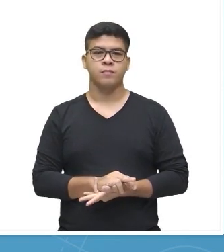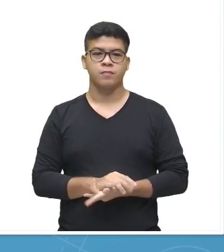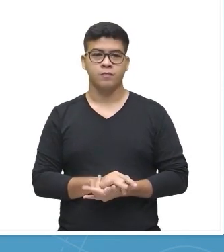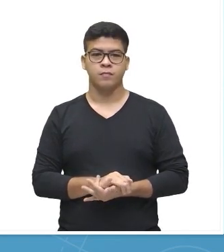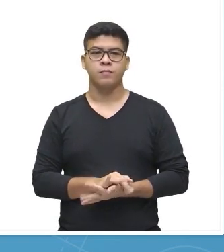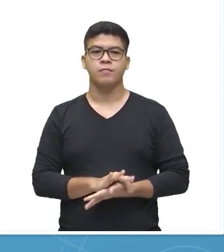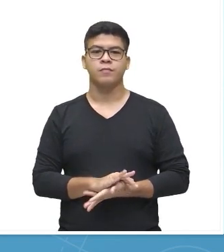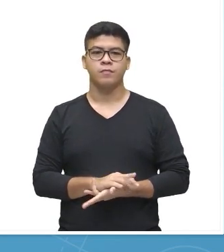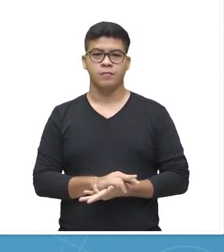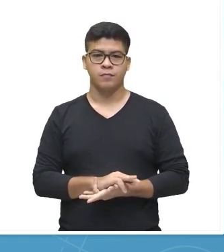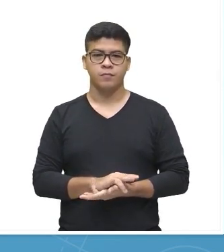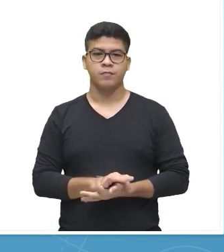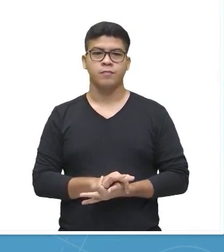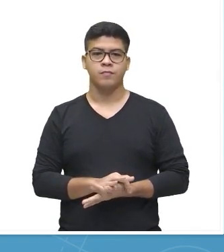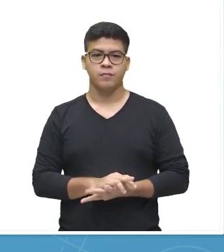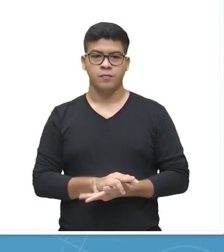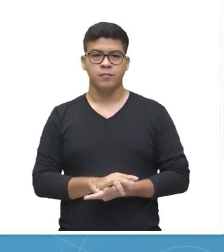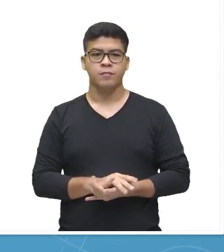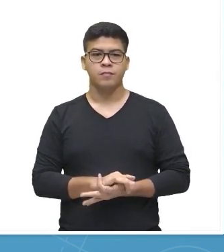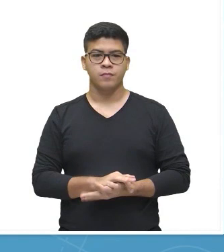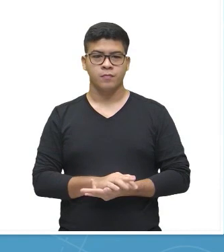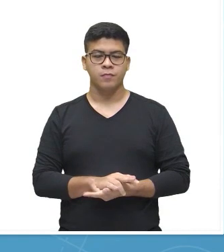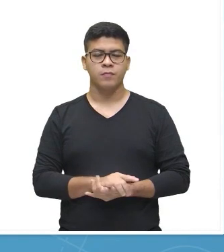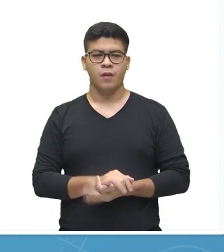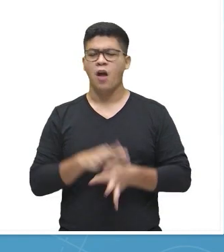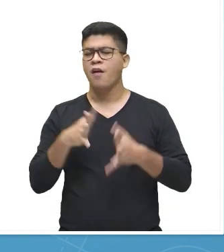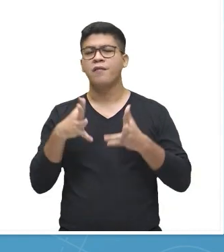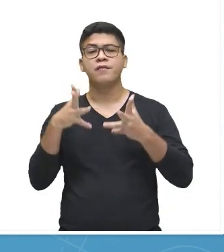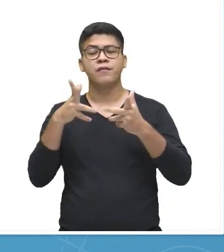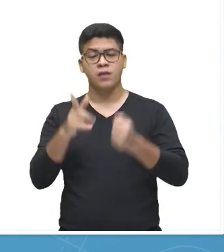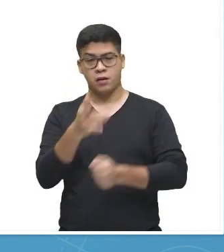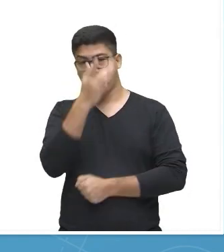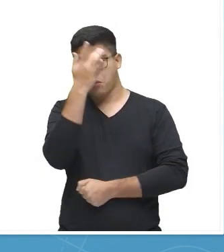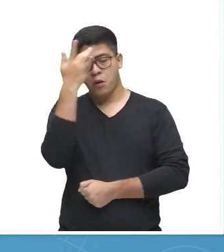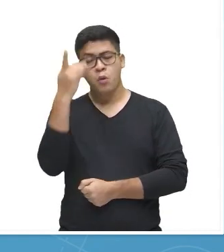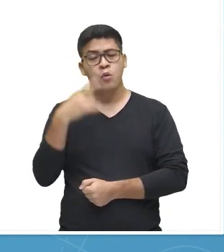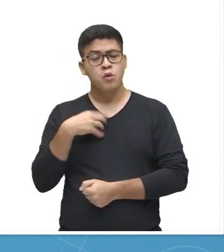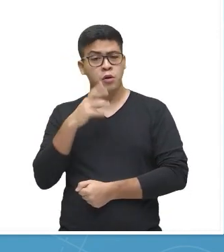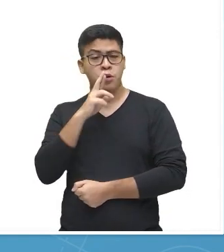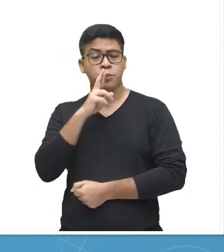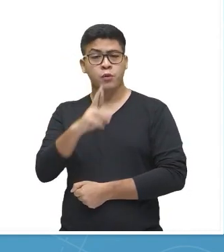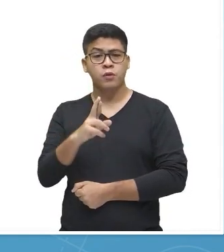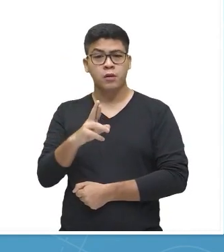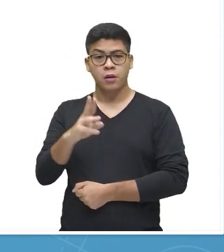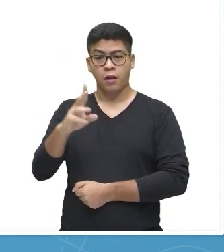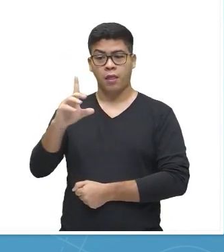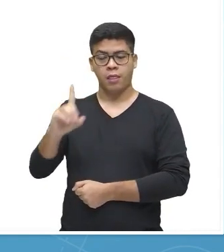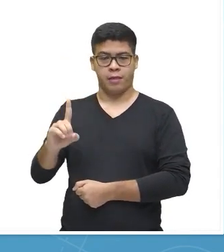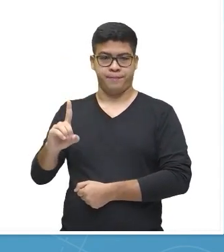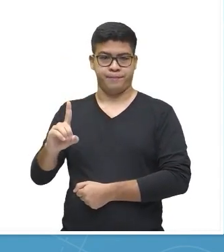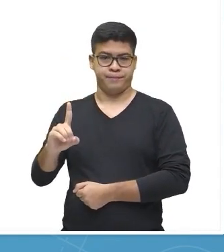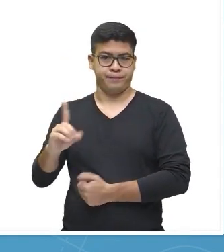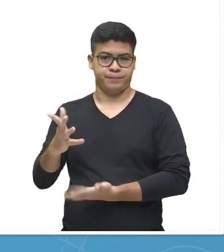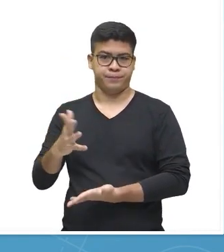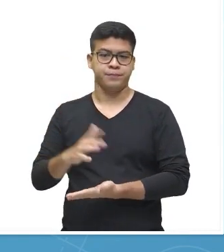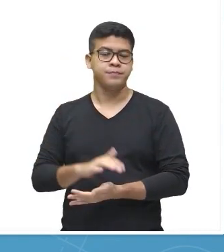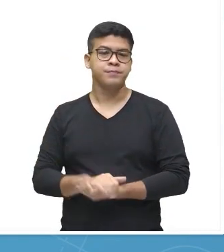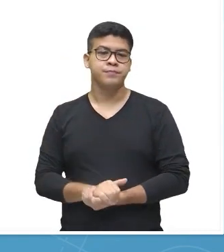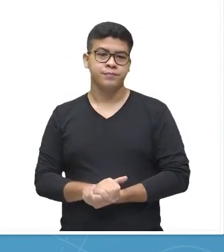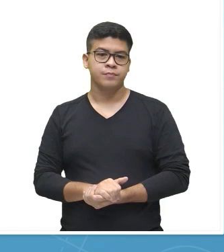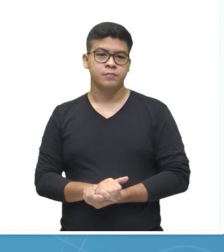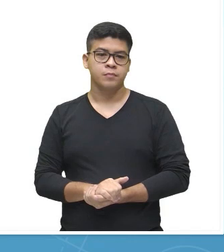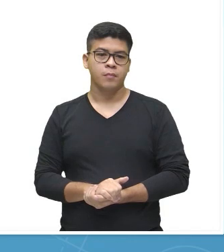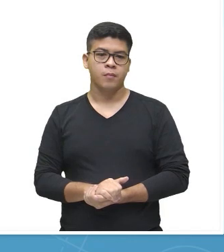Kelly colocou a letra D, muitos acharam que é a letra D. Vamos verificar então,